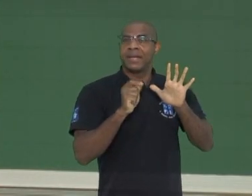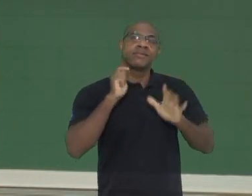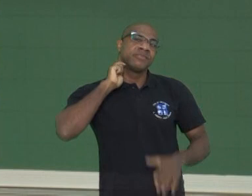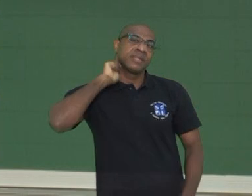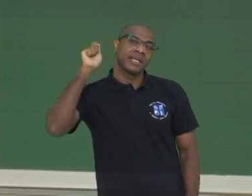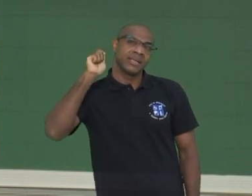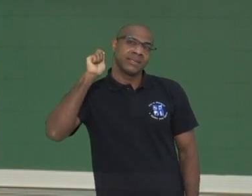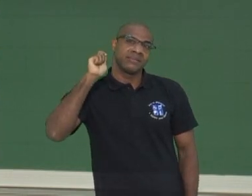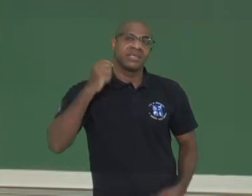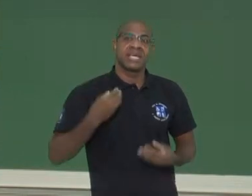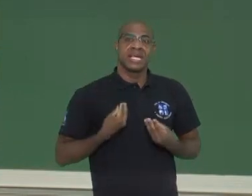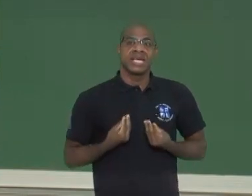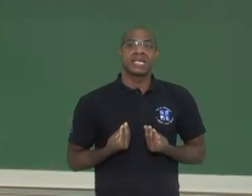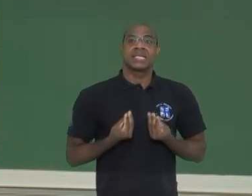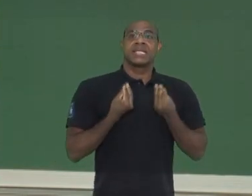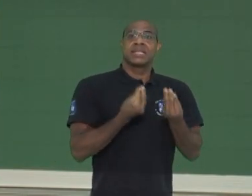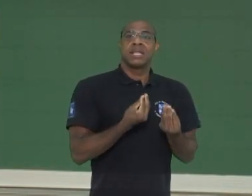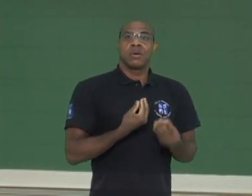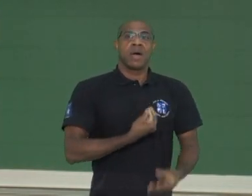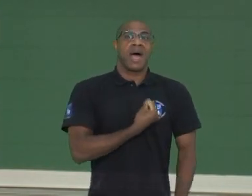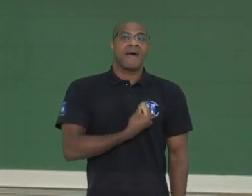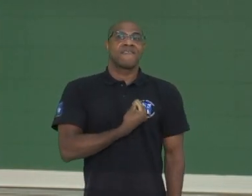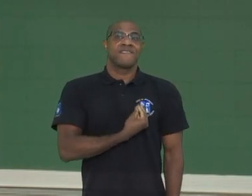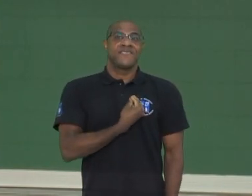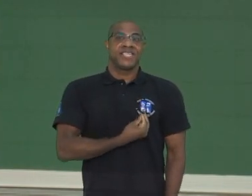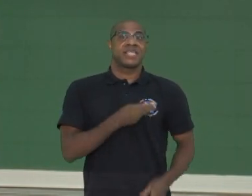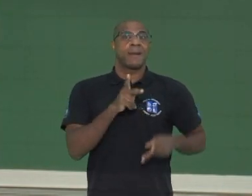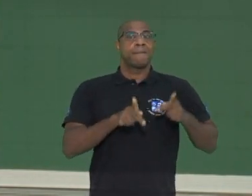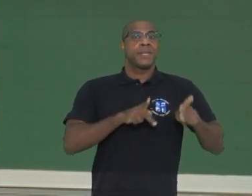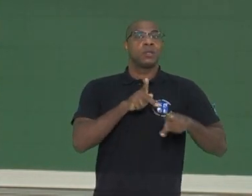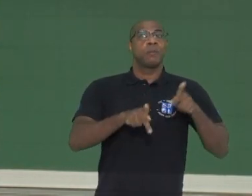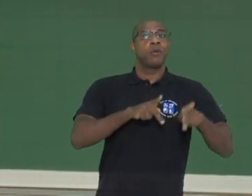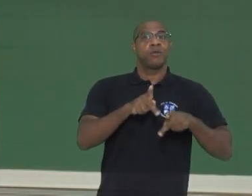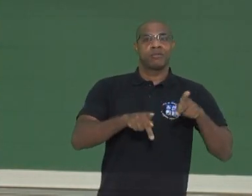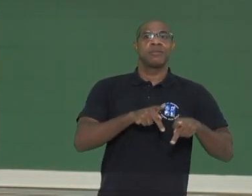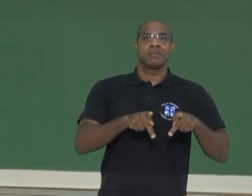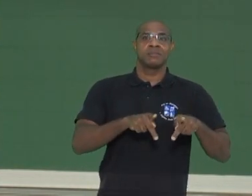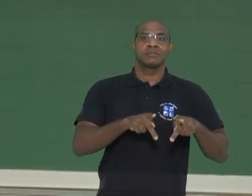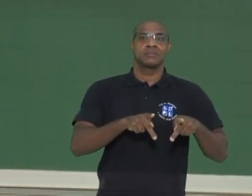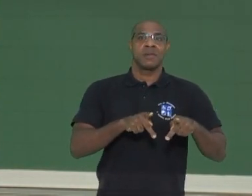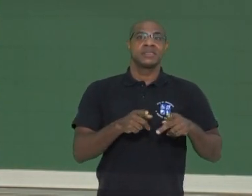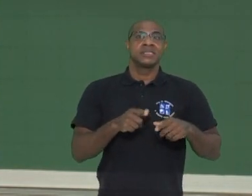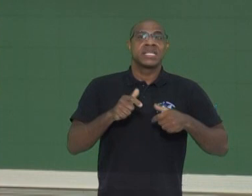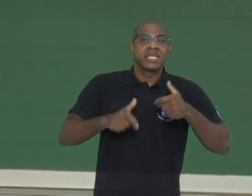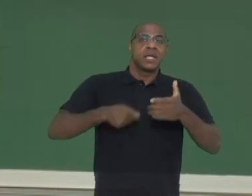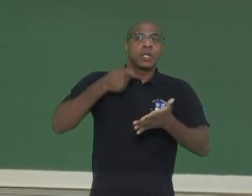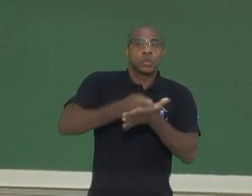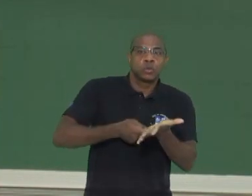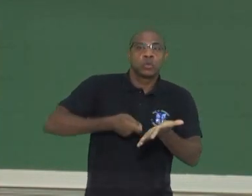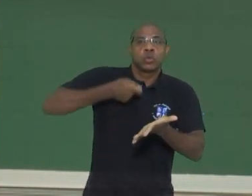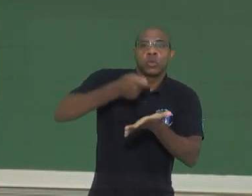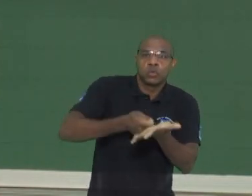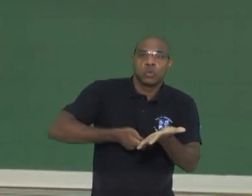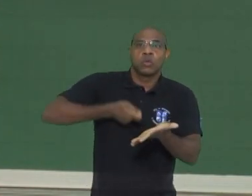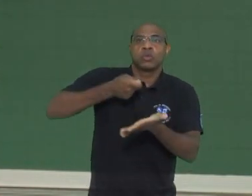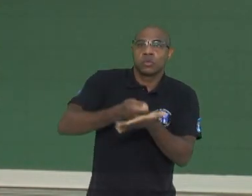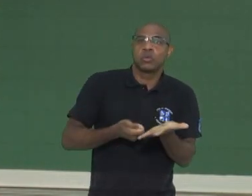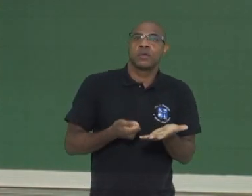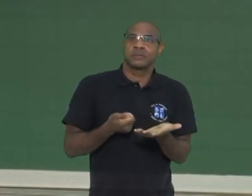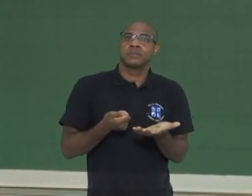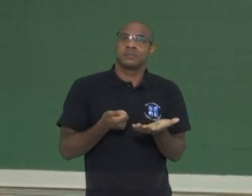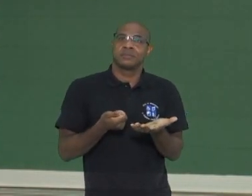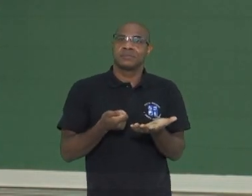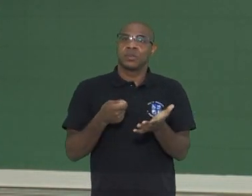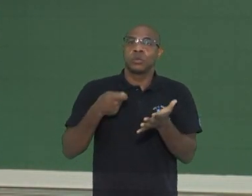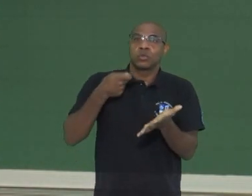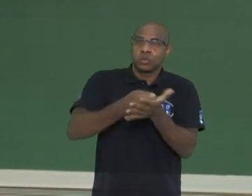um povo, e semelhante a Jesus Cristo. A gente consegue perceber isso analisando alguns elementos da imagem. Então vamos